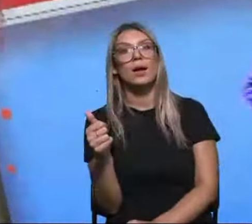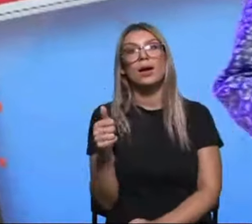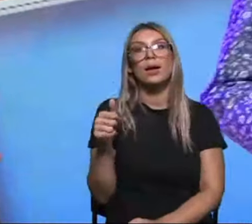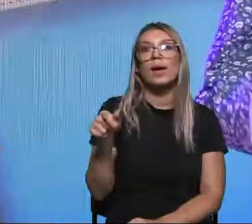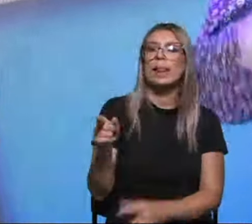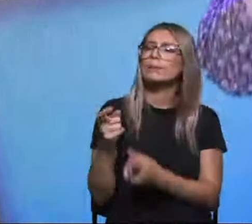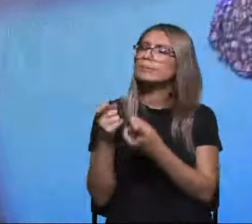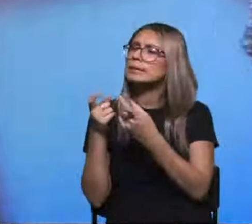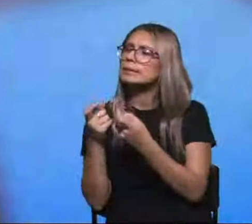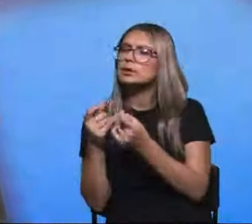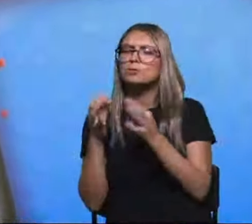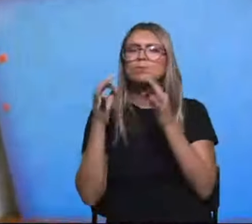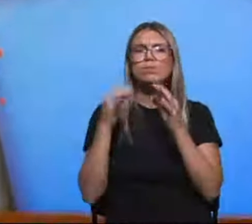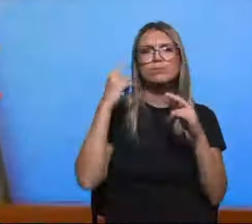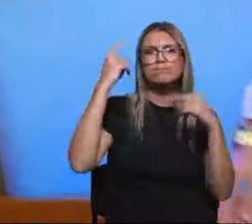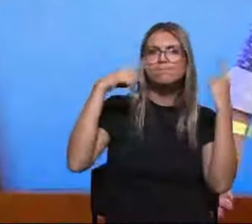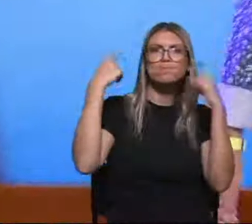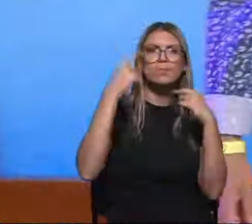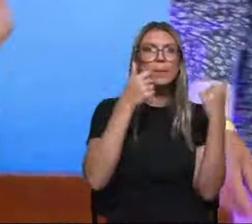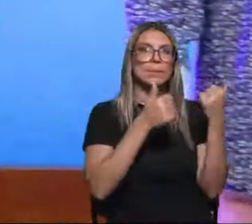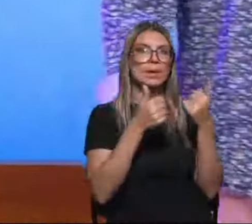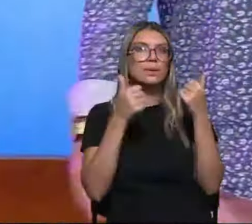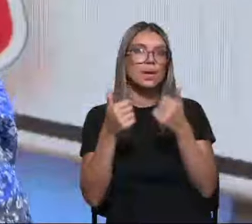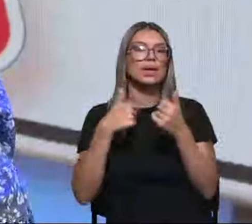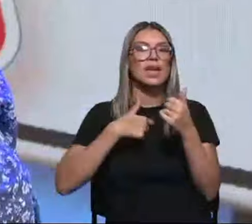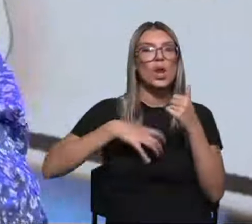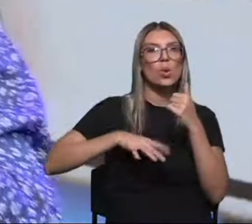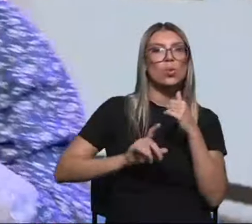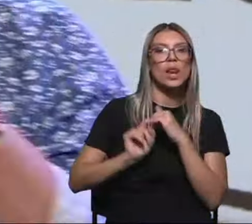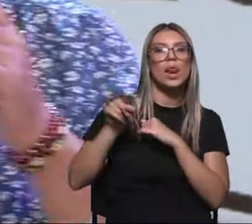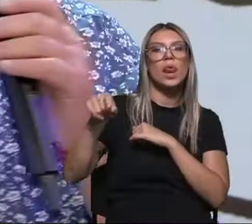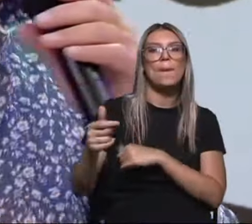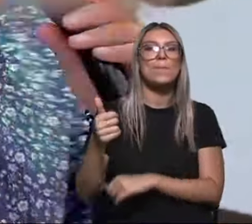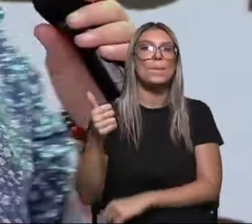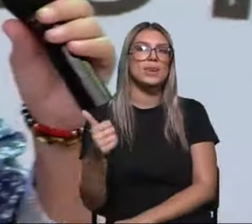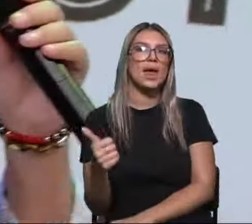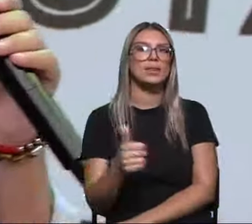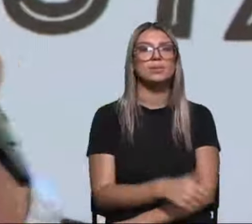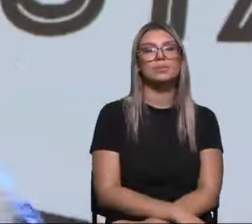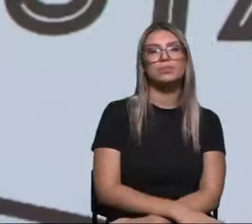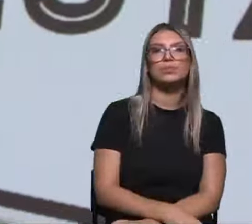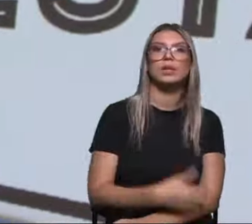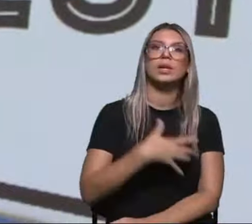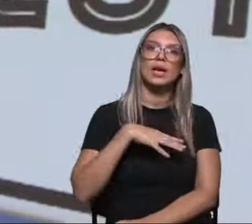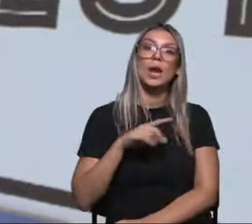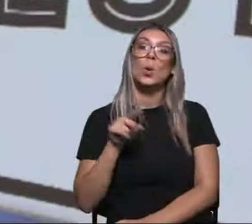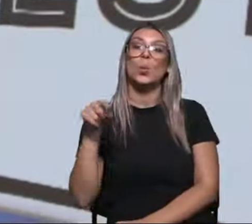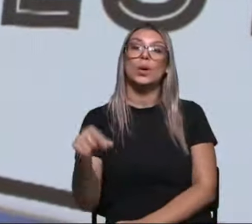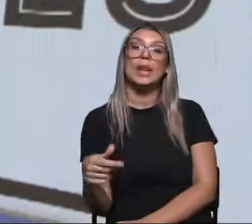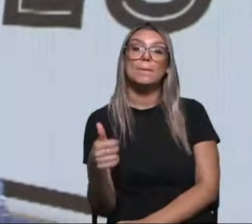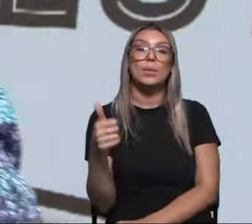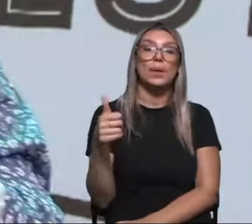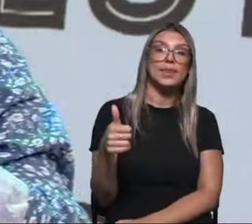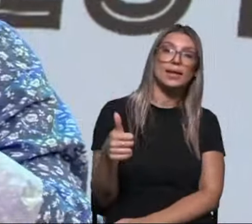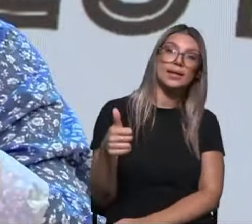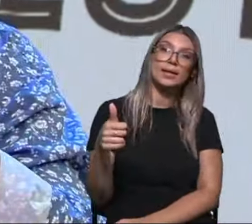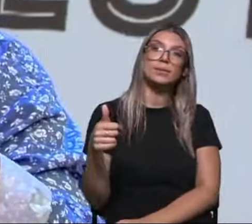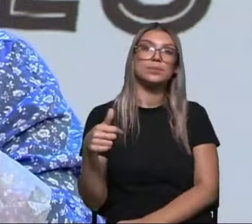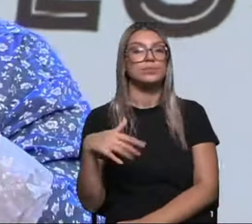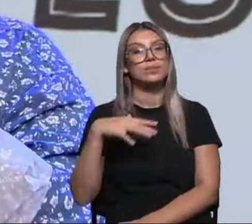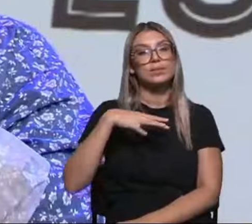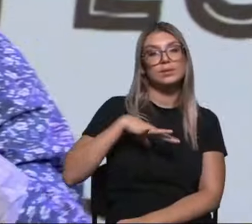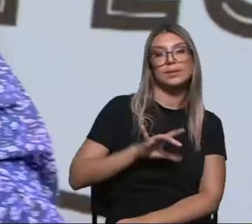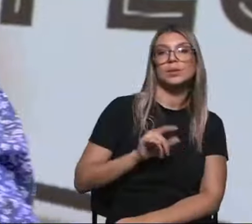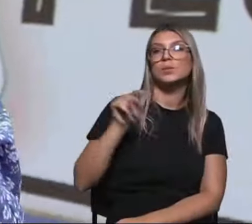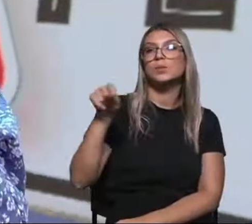tudo que eu preciso para ficar bem do juízo. Quero ir à boba dela, quero ir à boba dela, quero ir